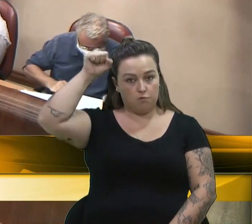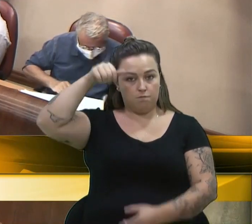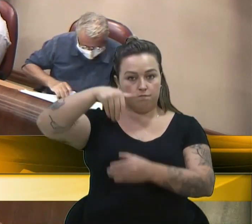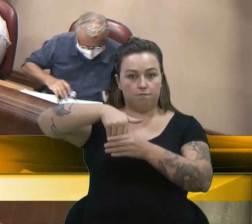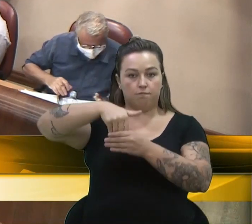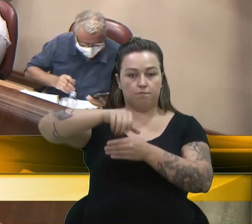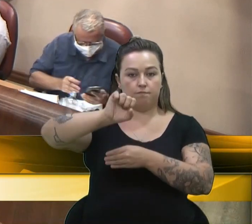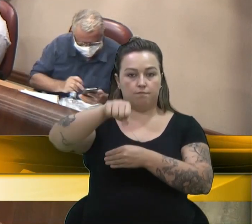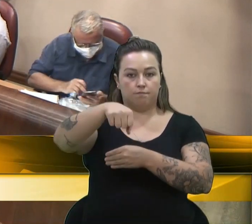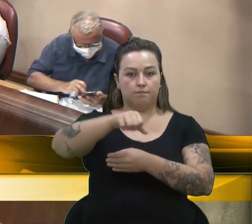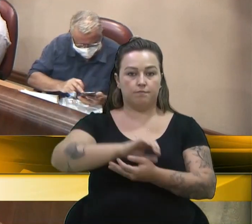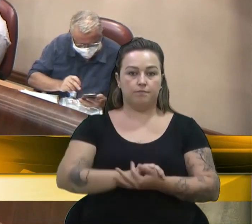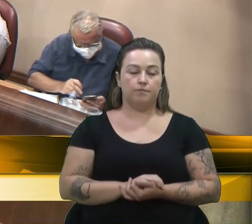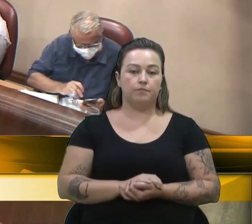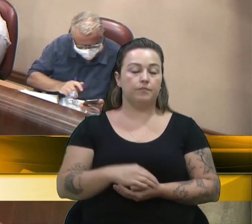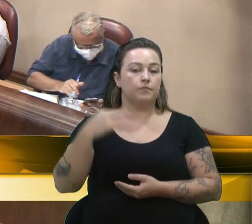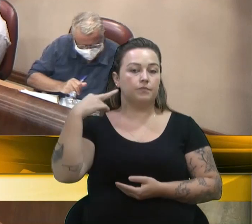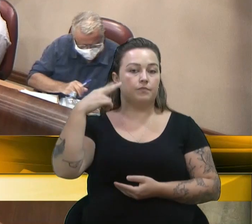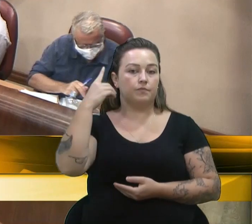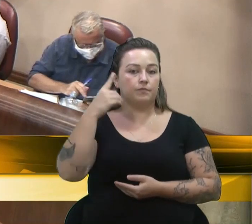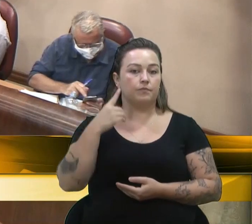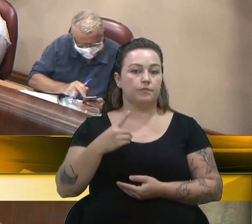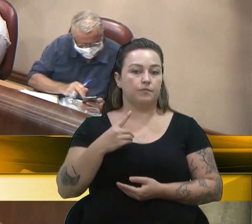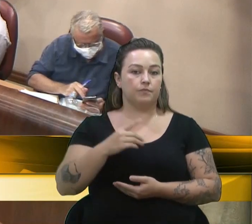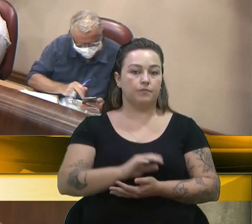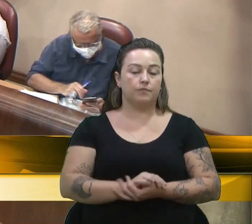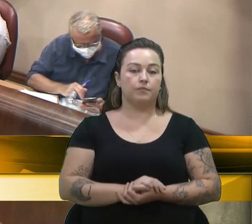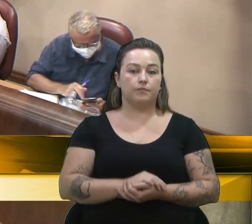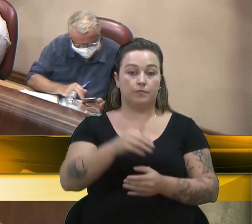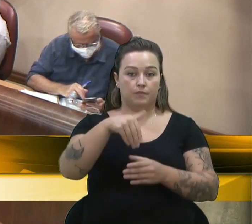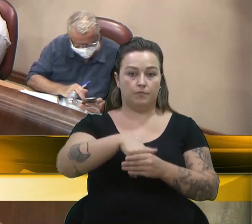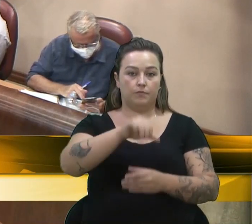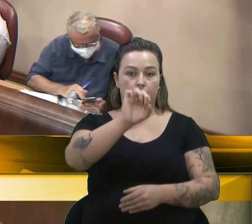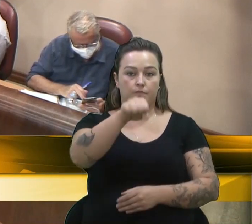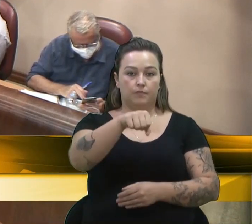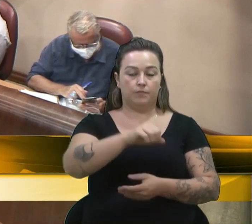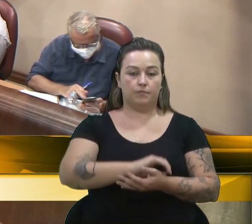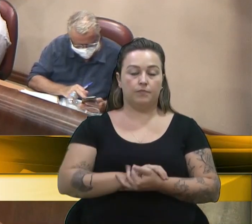Vereador Xuxa vota sim. Vereadora Denise? Voto sim. Vota sim.